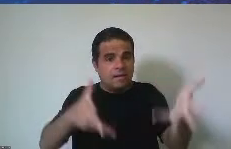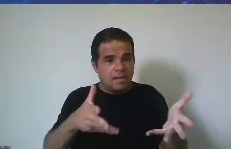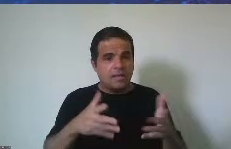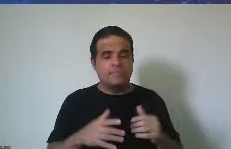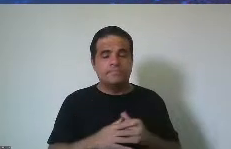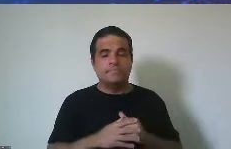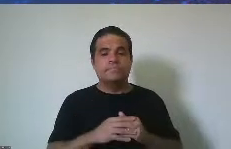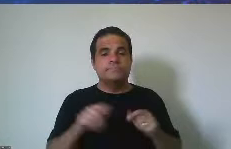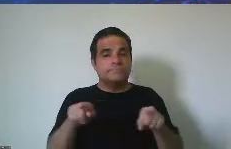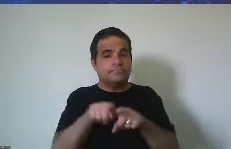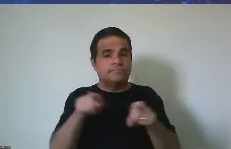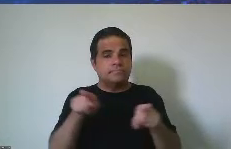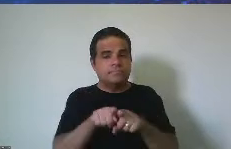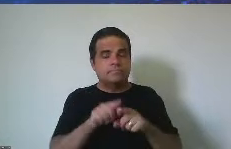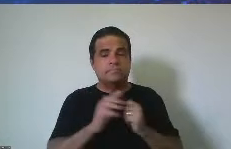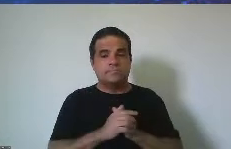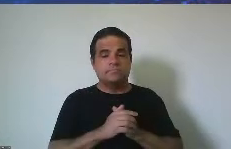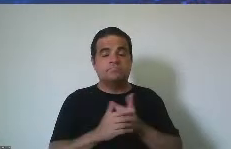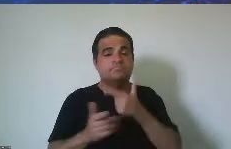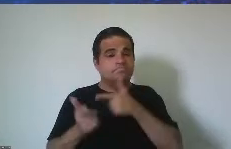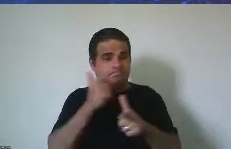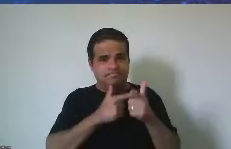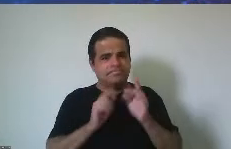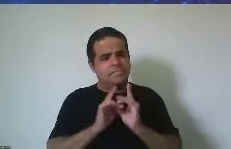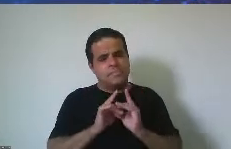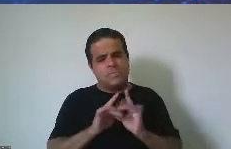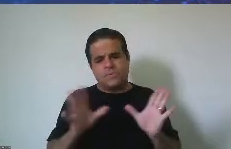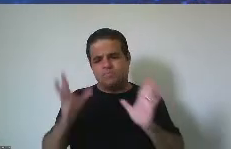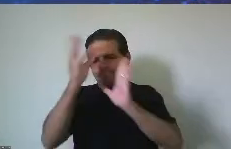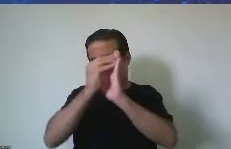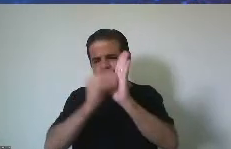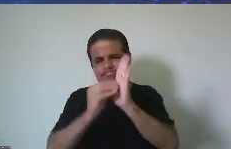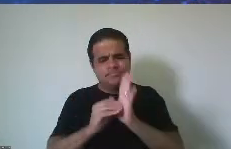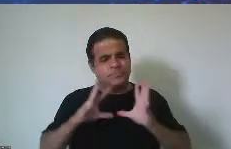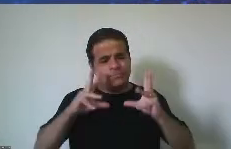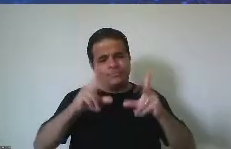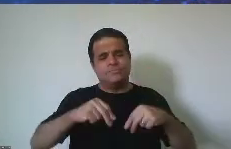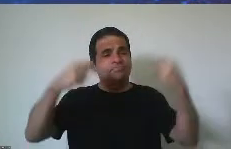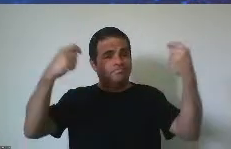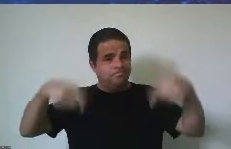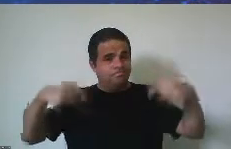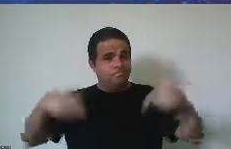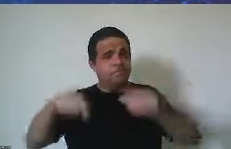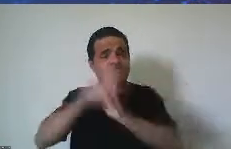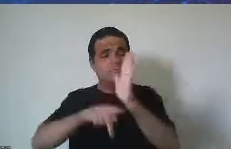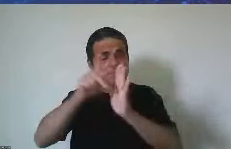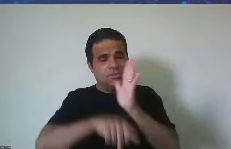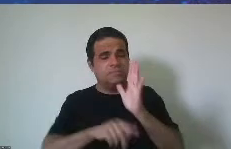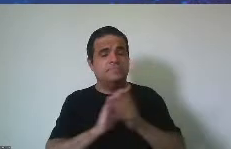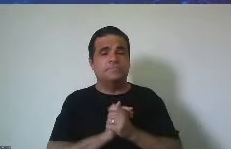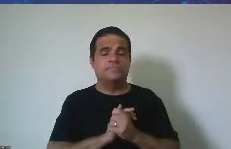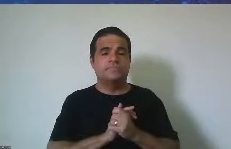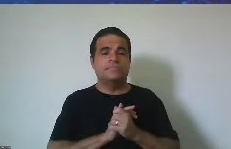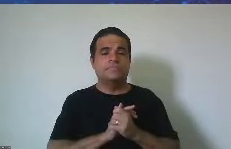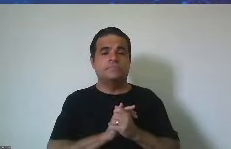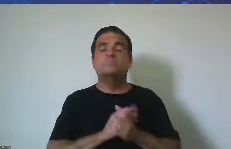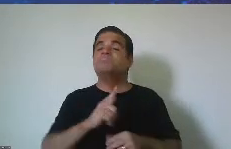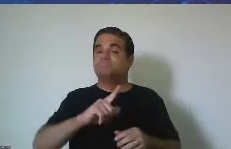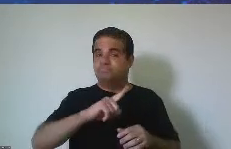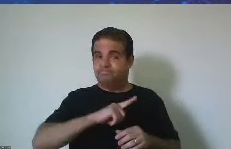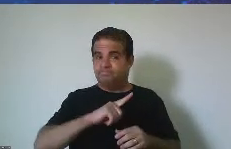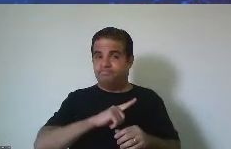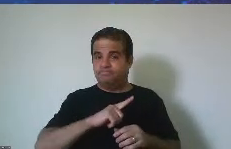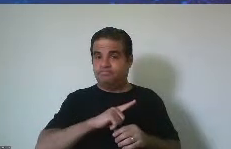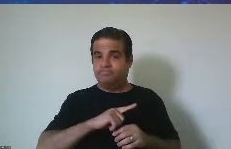e considerar todos os atributos necessários no planejamento nós temos também o capa